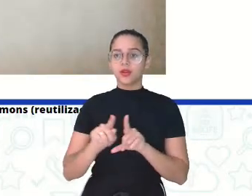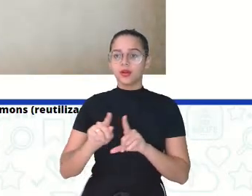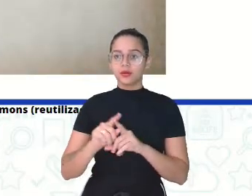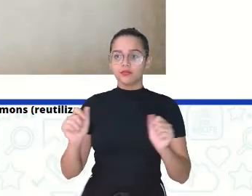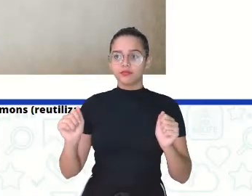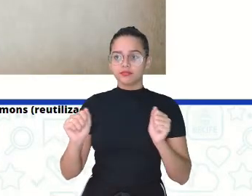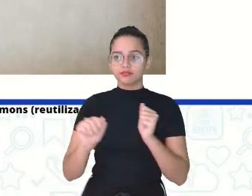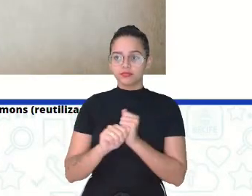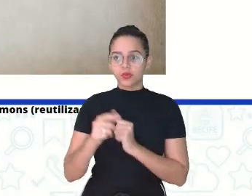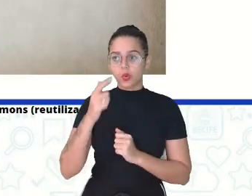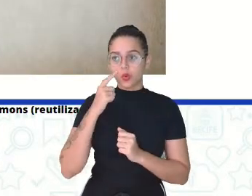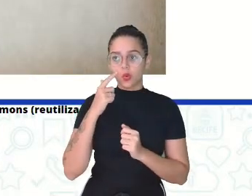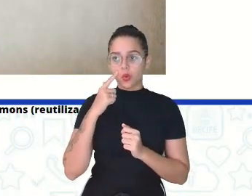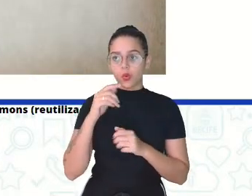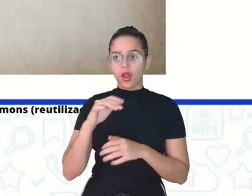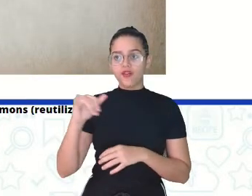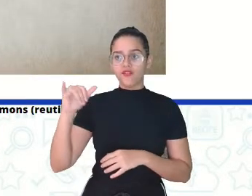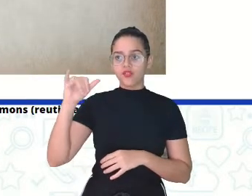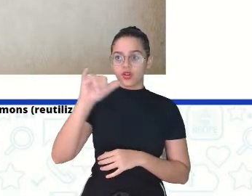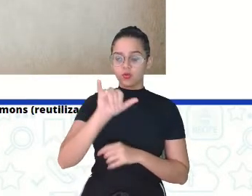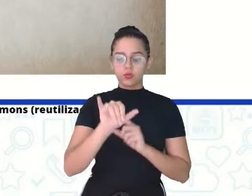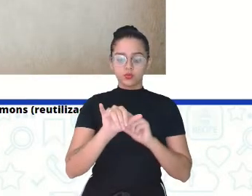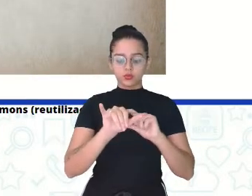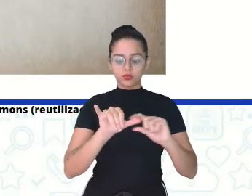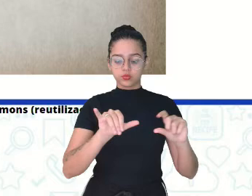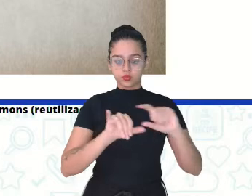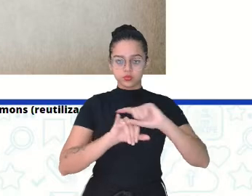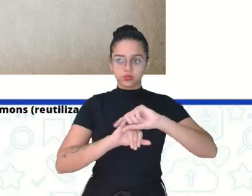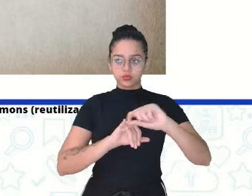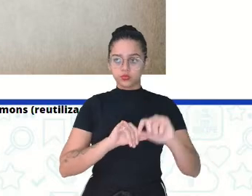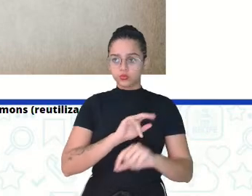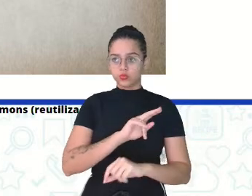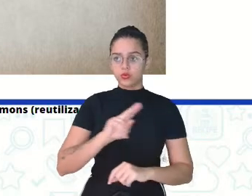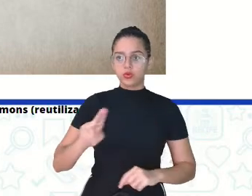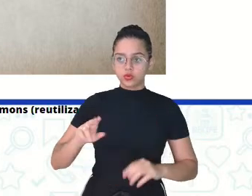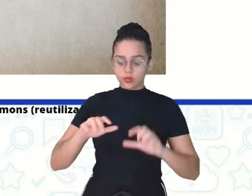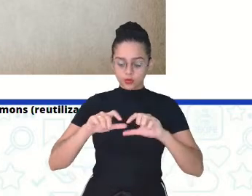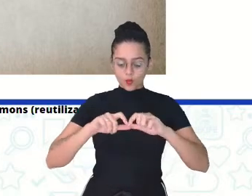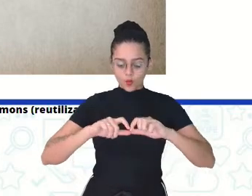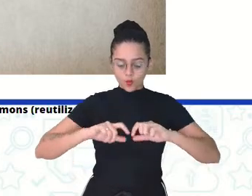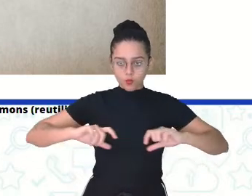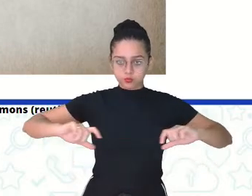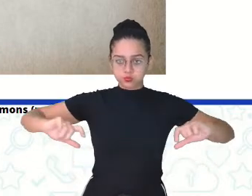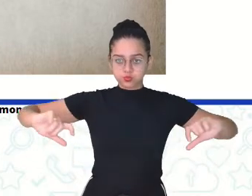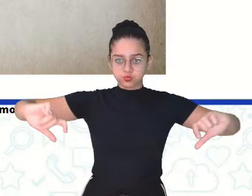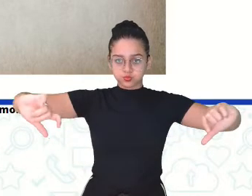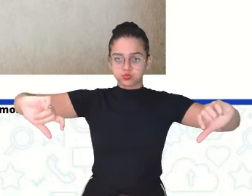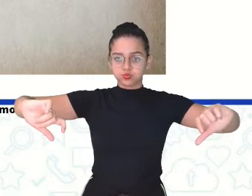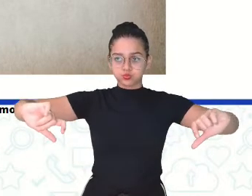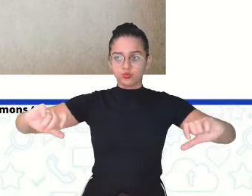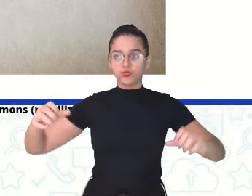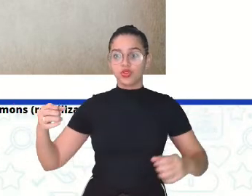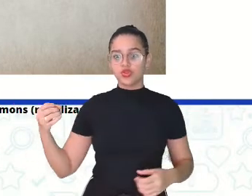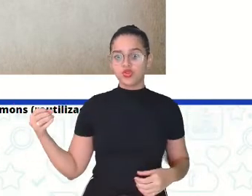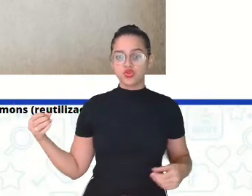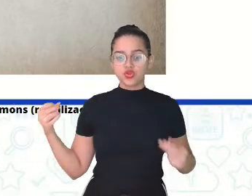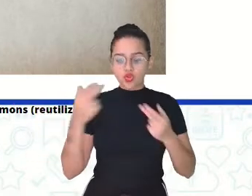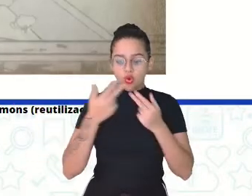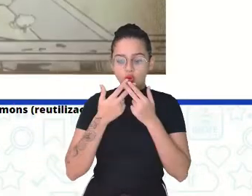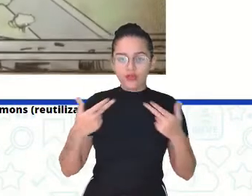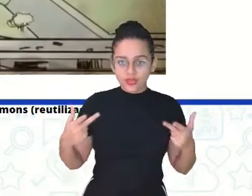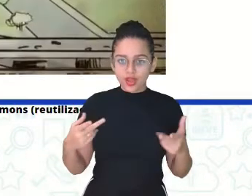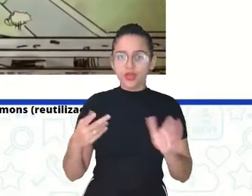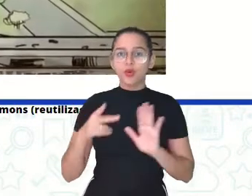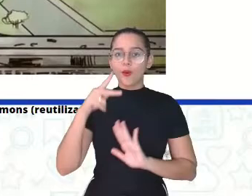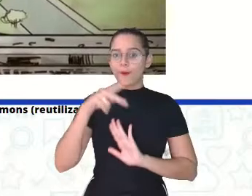asas do avião, Lúcio Costa situou as chamadas superquadras, outra das grandes inovações do projeto de